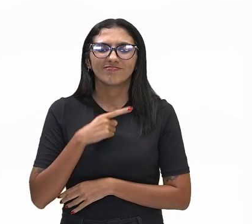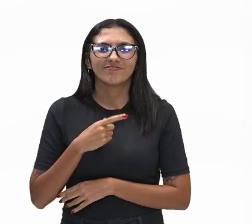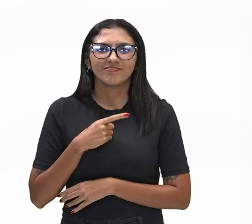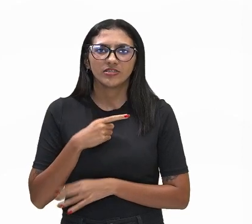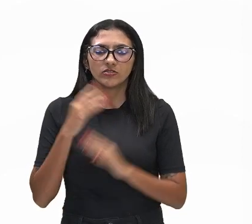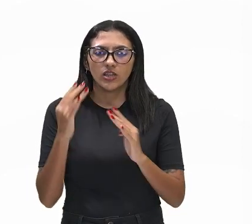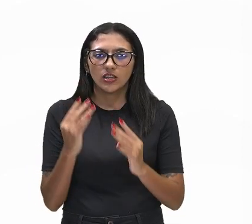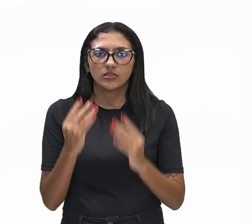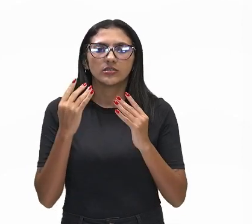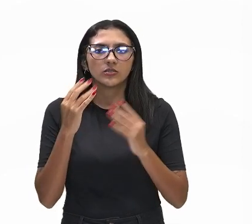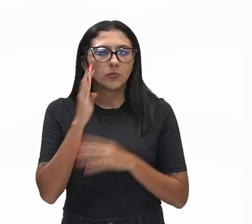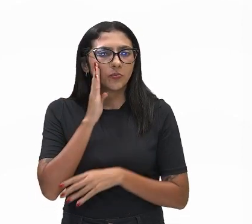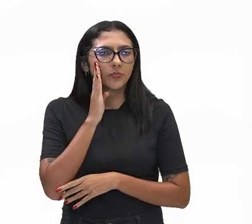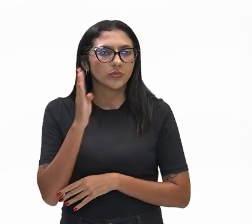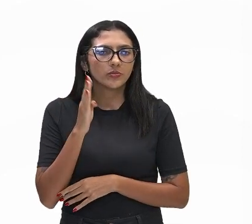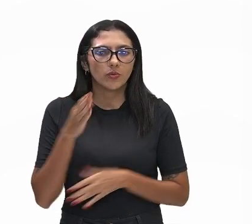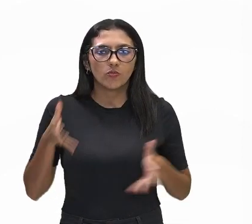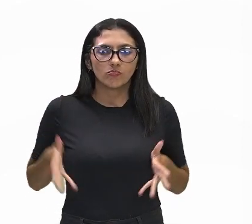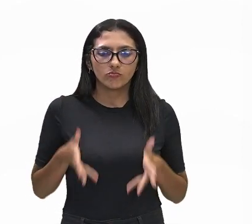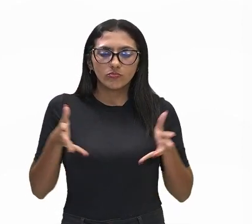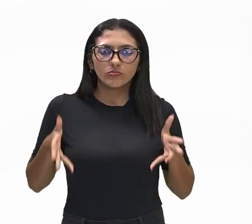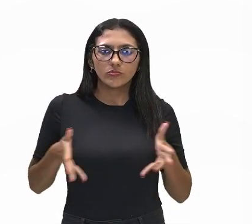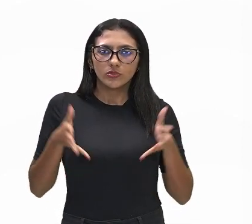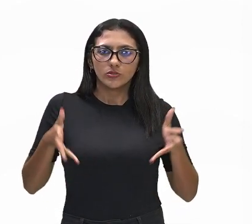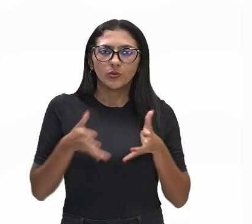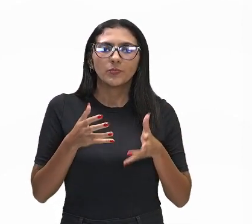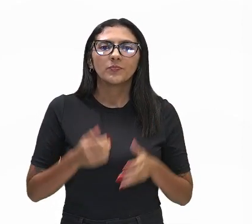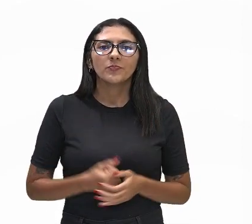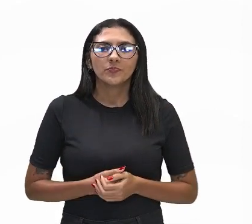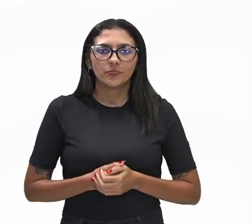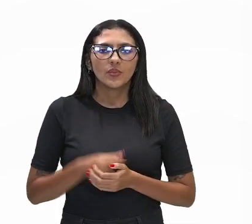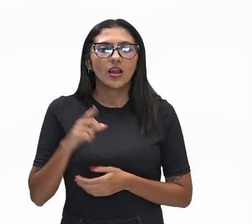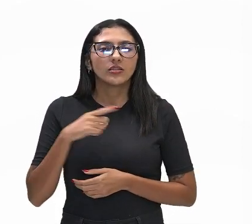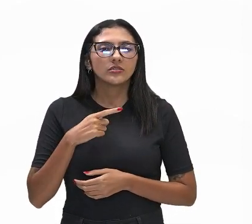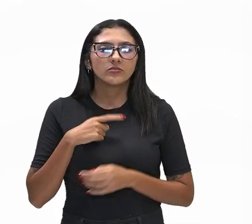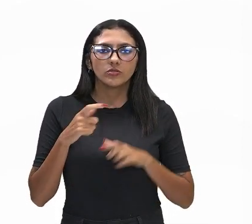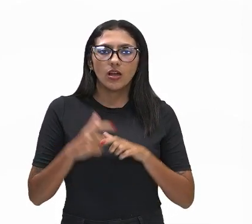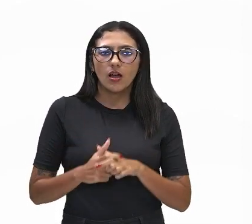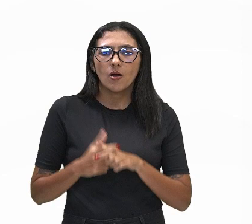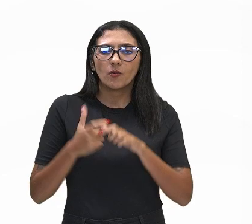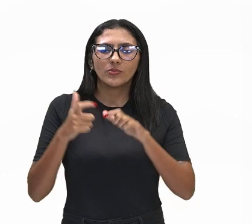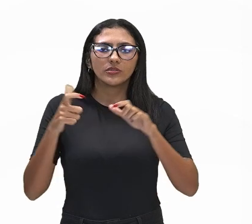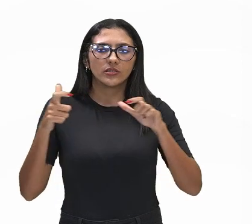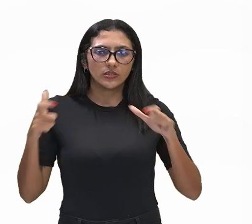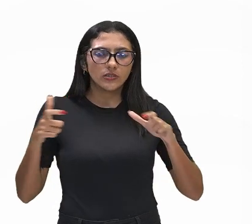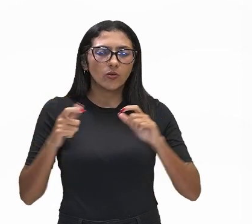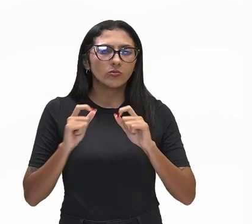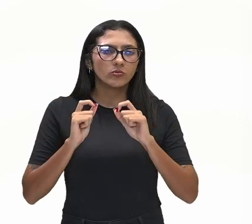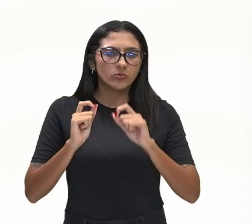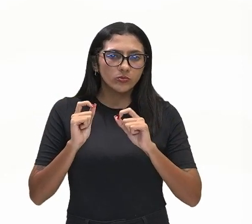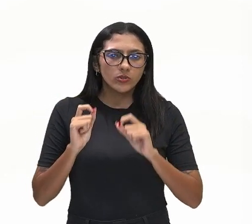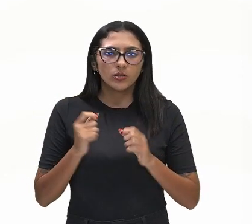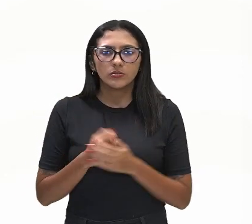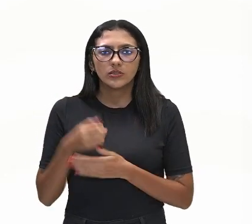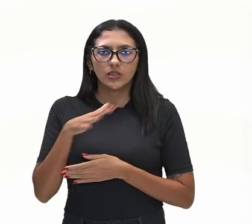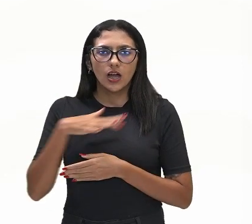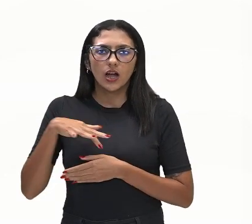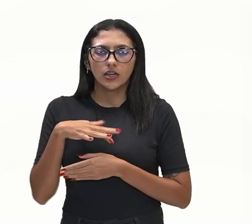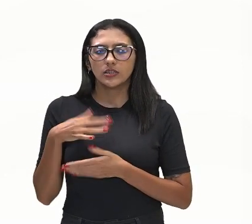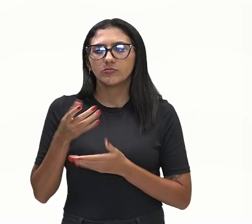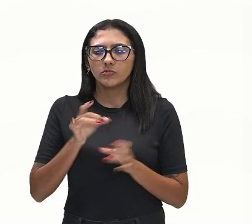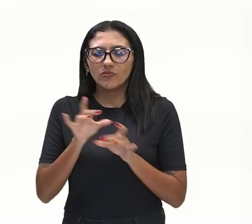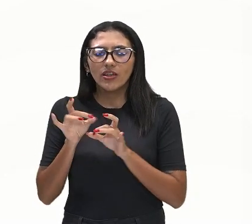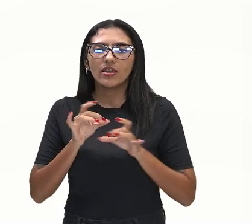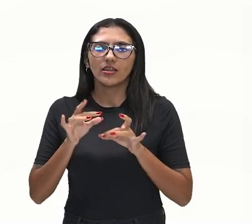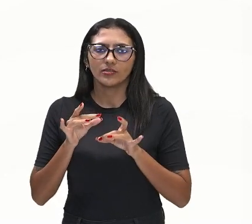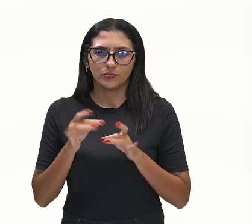possibilitar aí uma ampliação dos mercados consumidores, porque mais